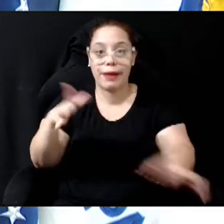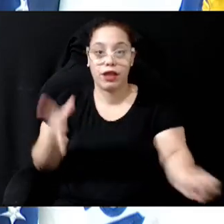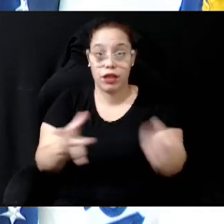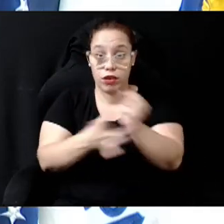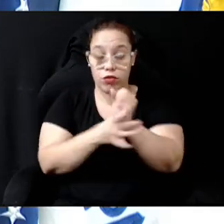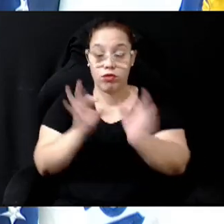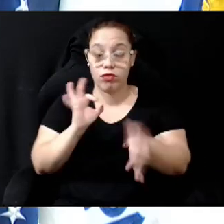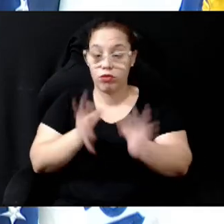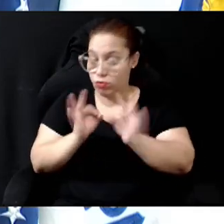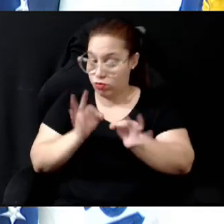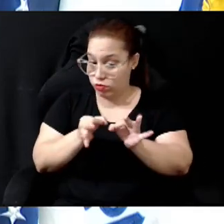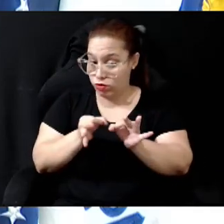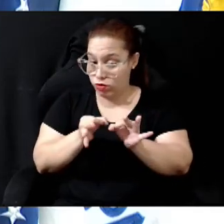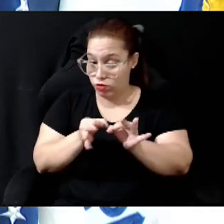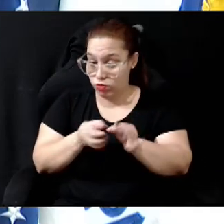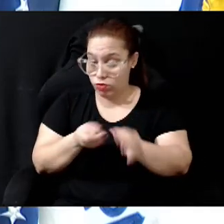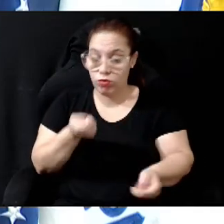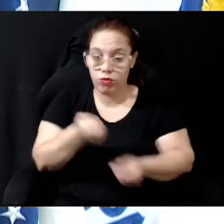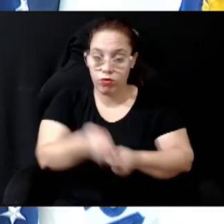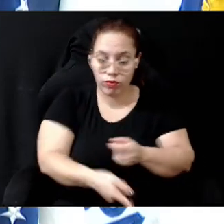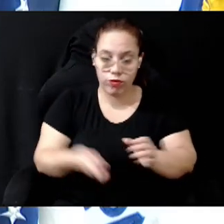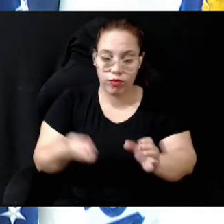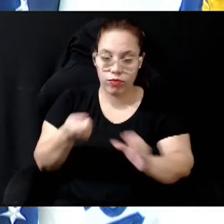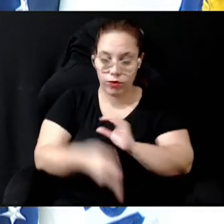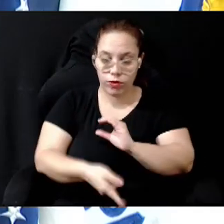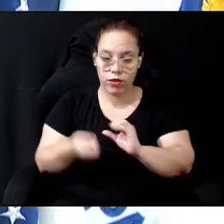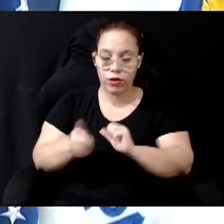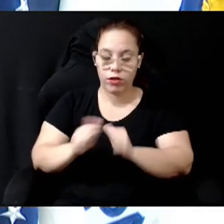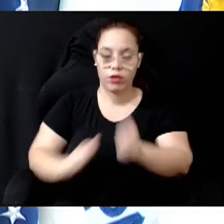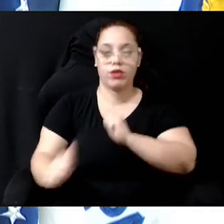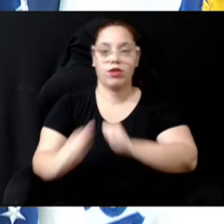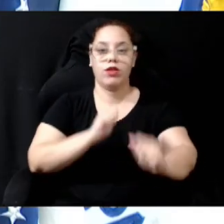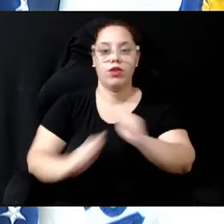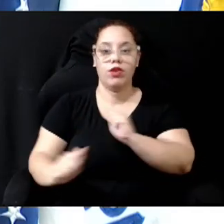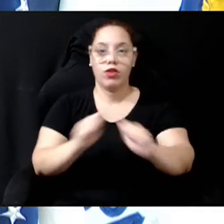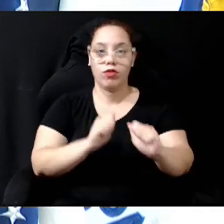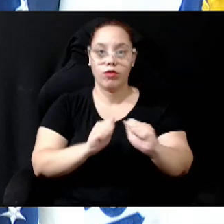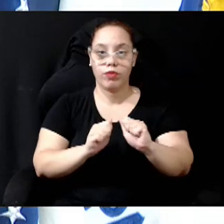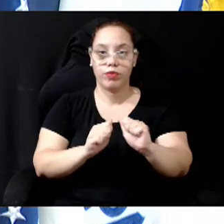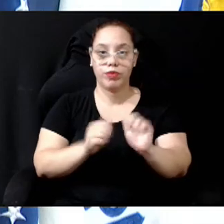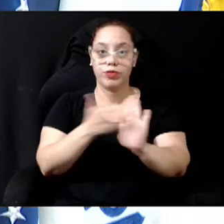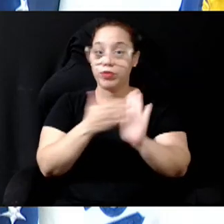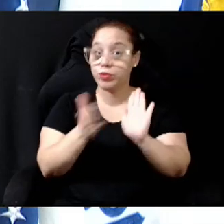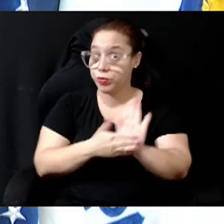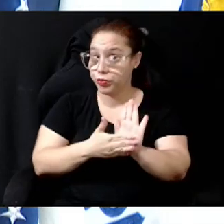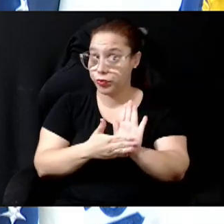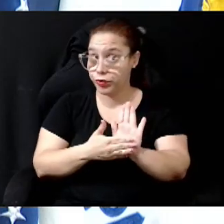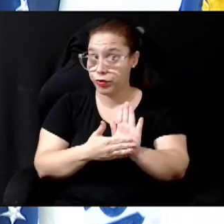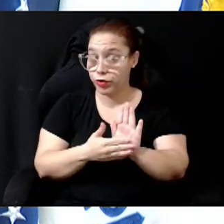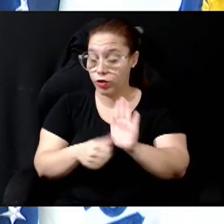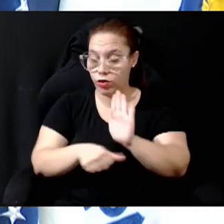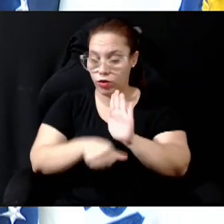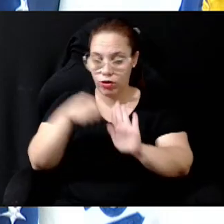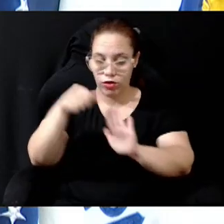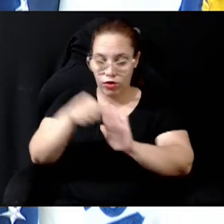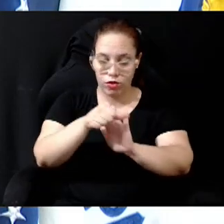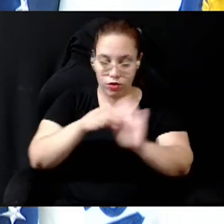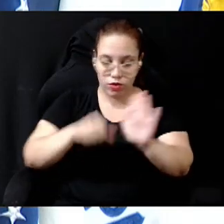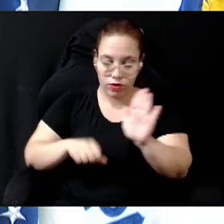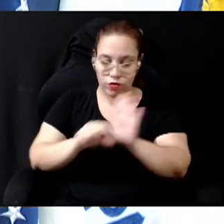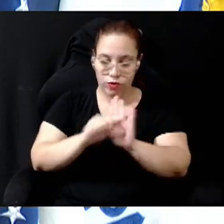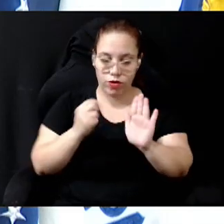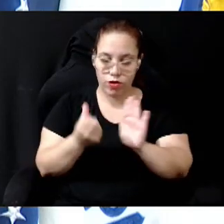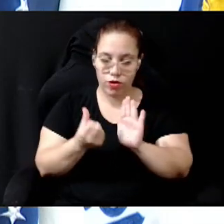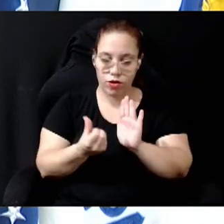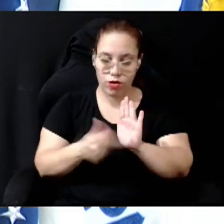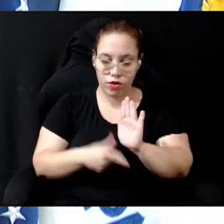ao contribuinte e também à administração. Essa proposta, ela revoga 2 artigos da Lei de 2007